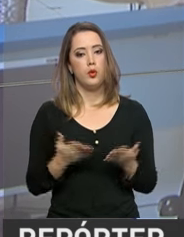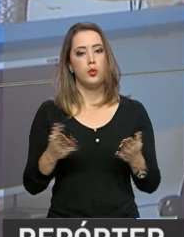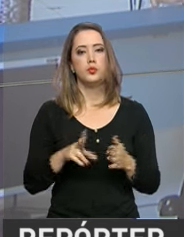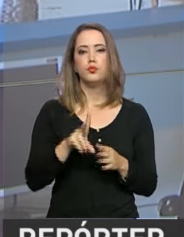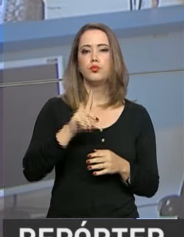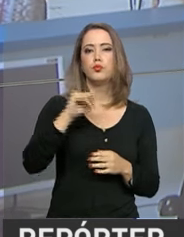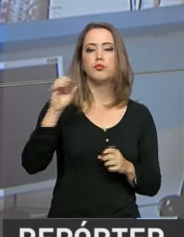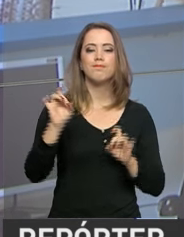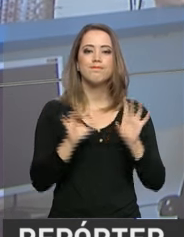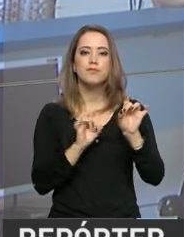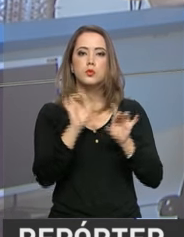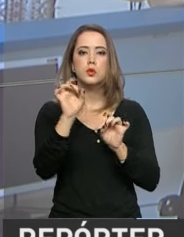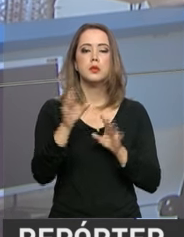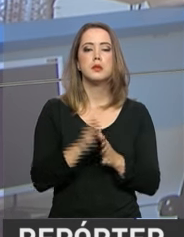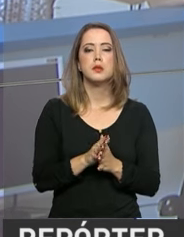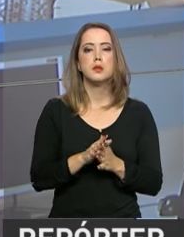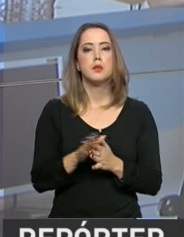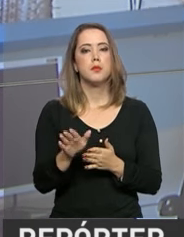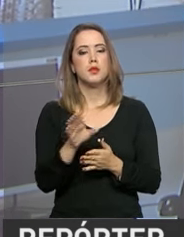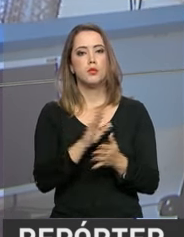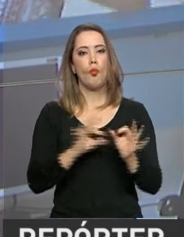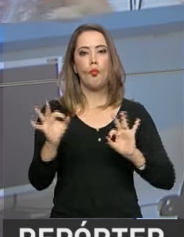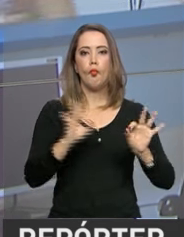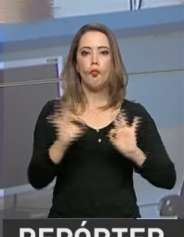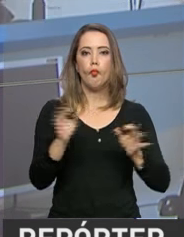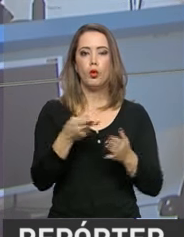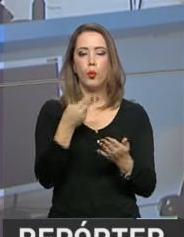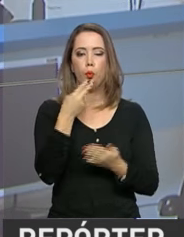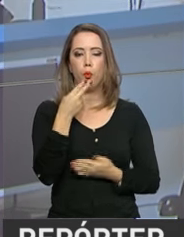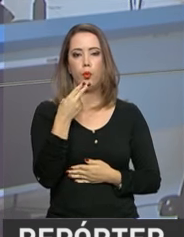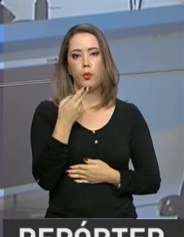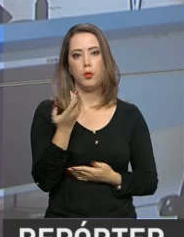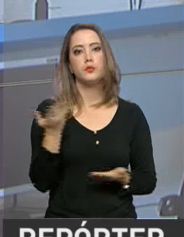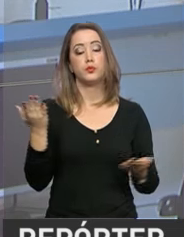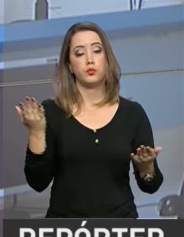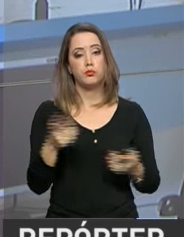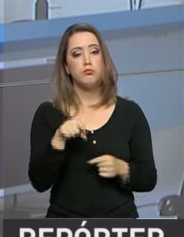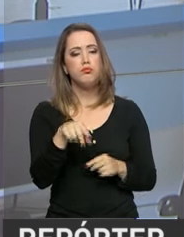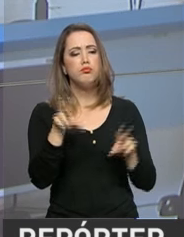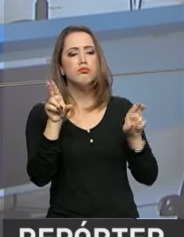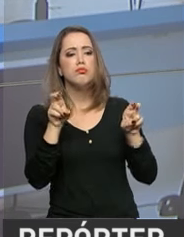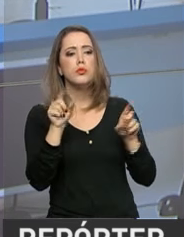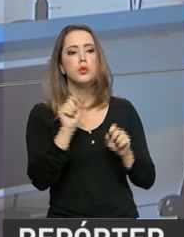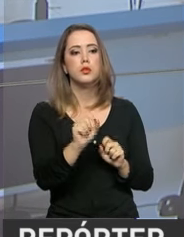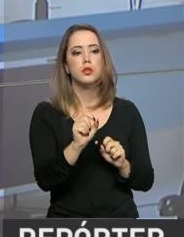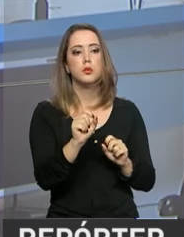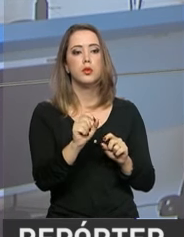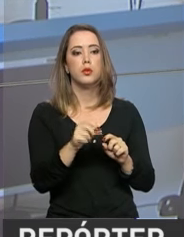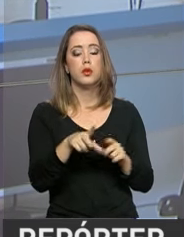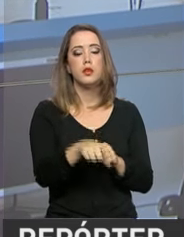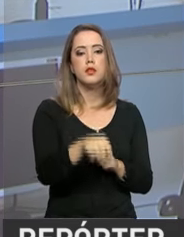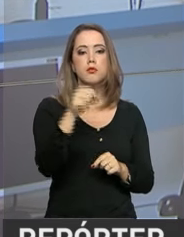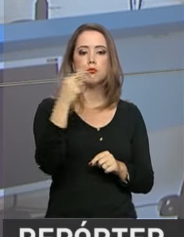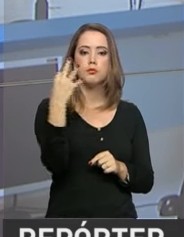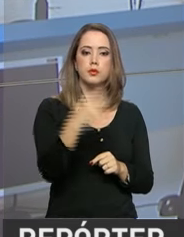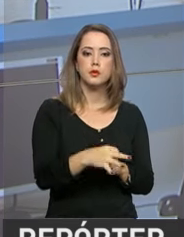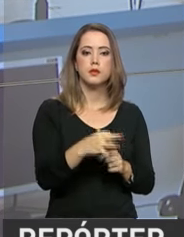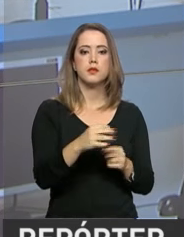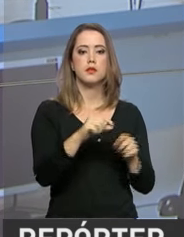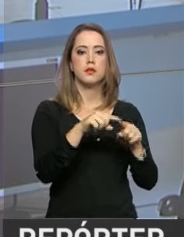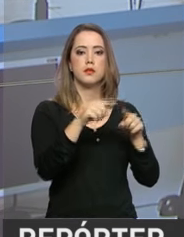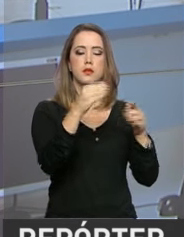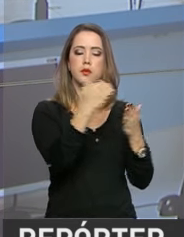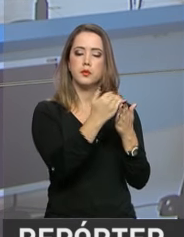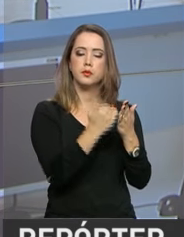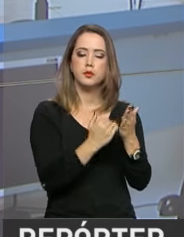sem tabaco. Esse ano o tema é a padronização das embalagens de cigarros como uma estratégia para redução do número de